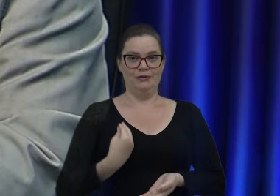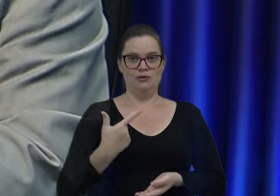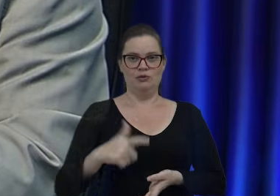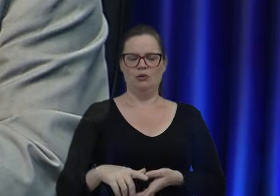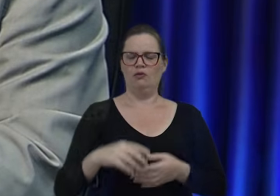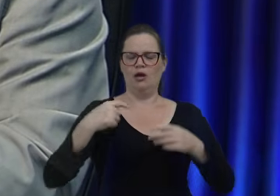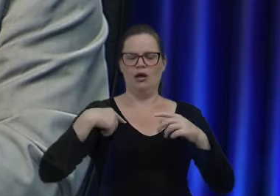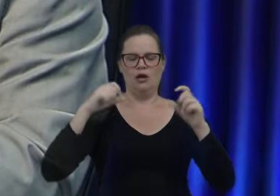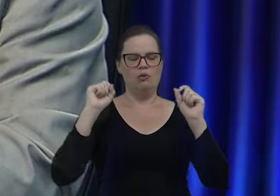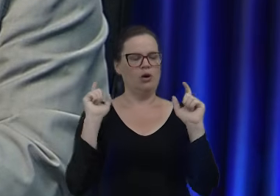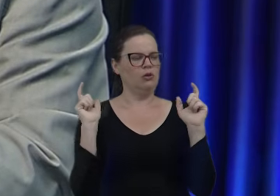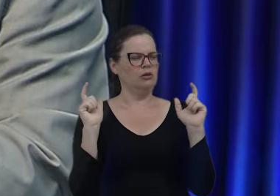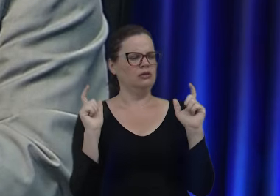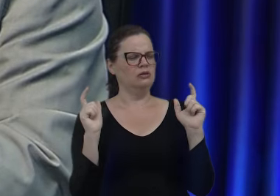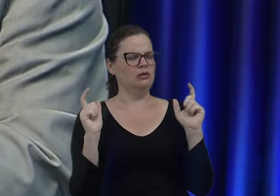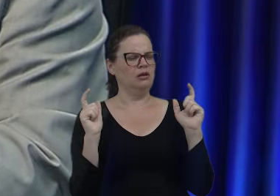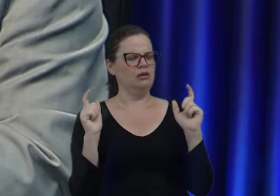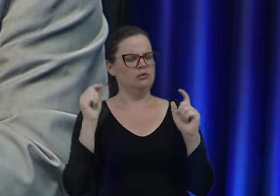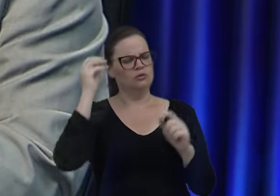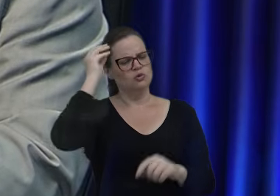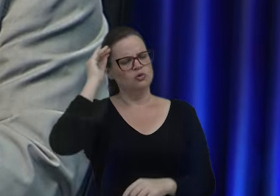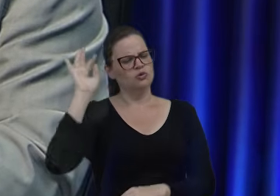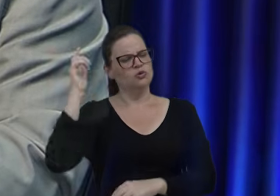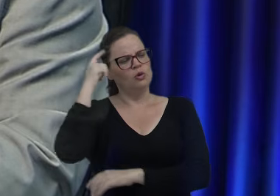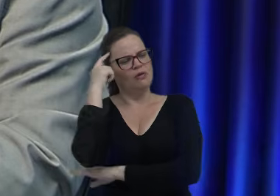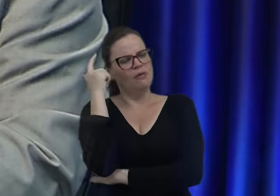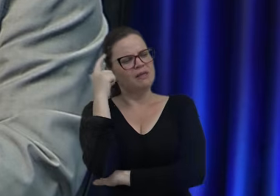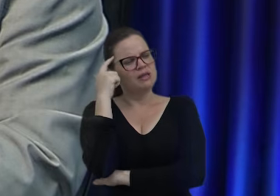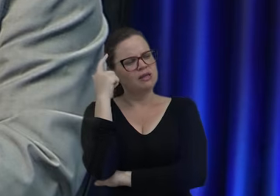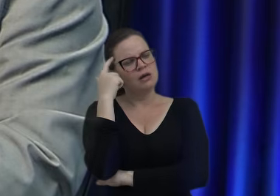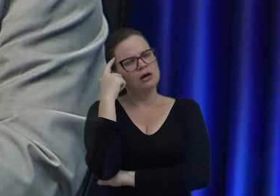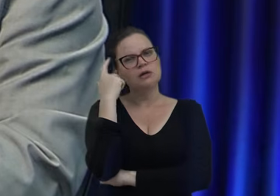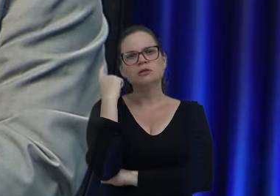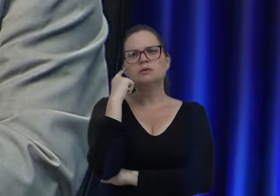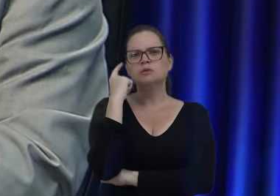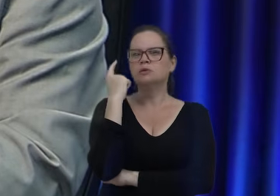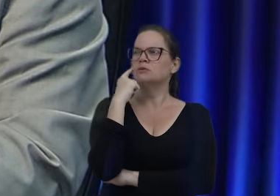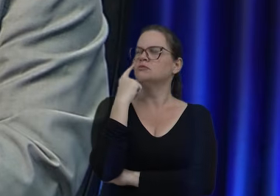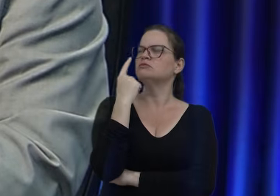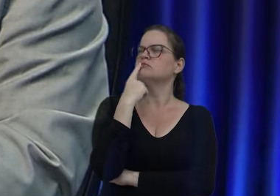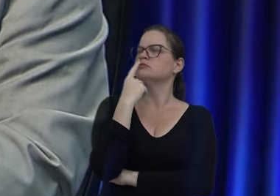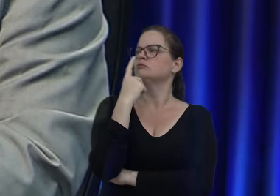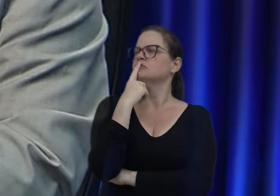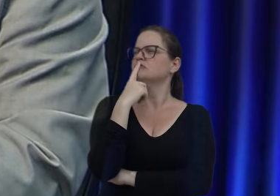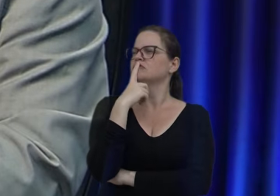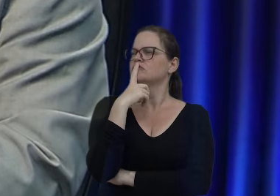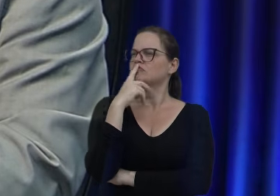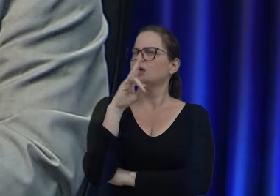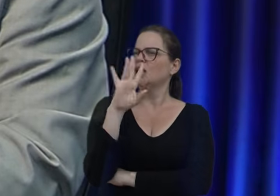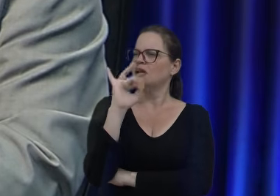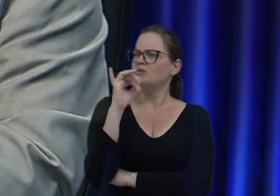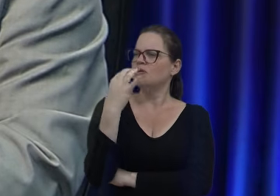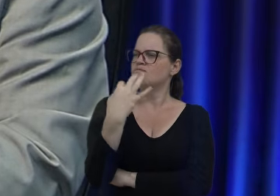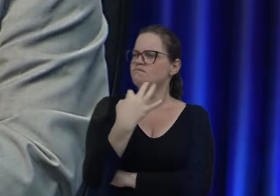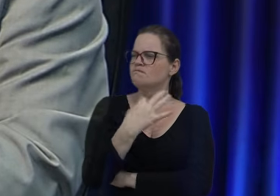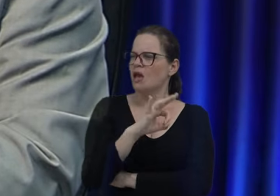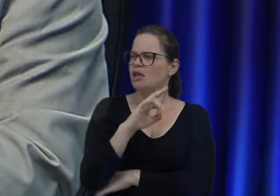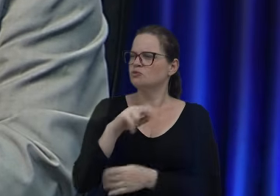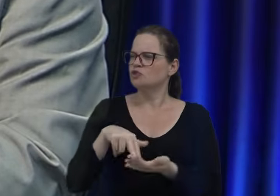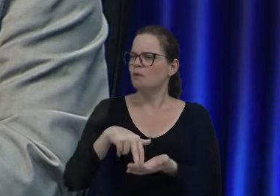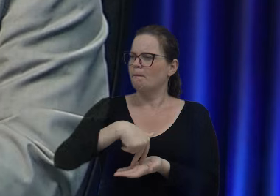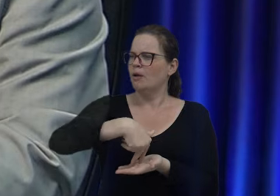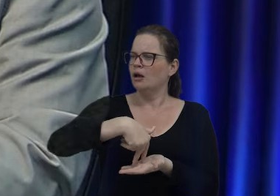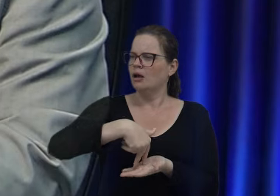Eu acordei com aquele sonho e fiquei pensando comigo, né? Será que ele vai realmente levantar, ressuscitar?